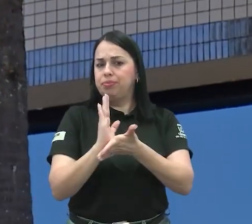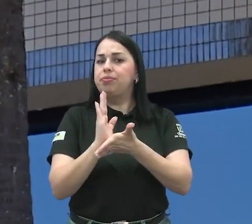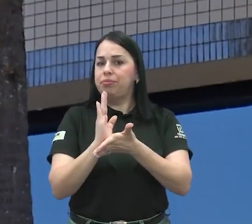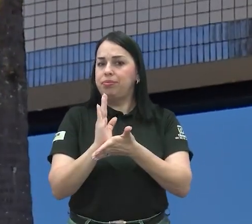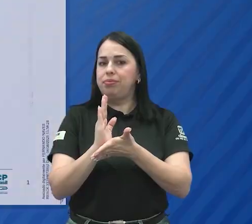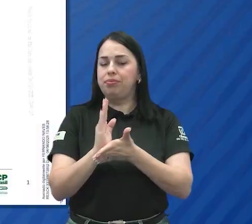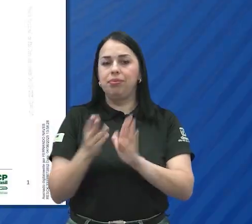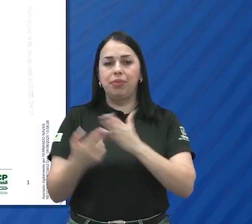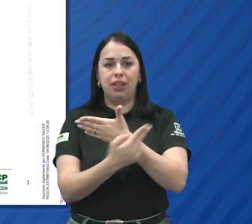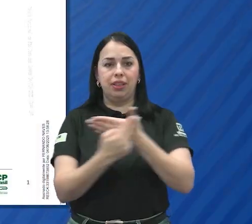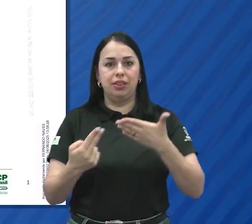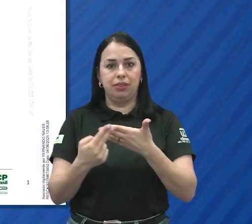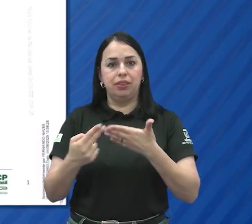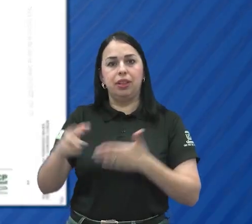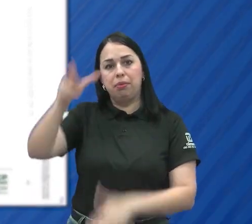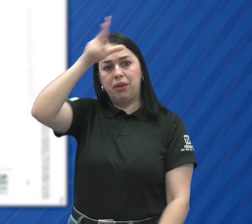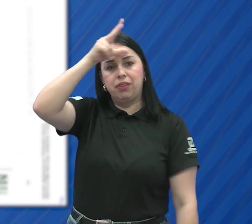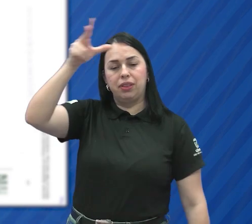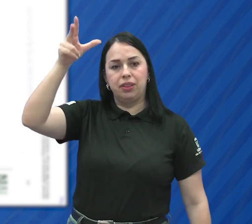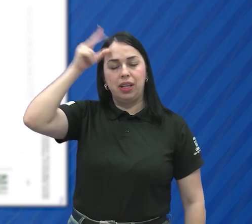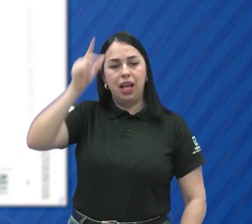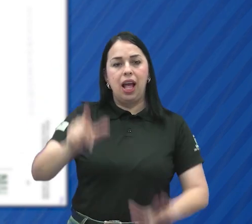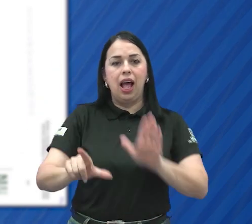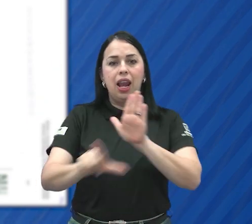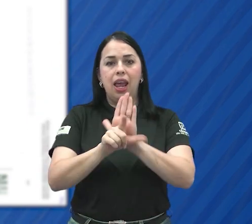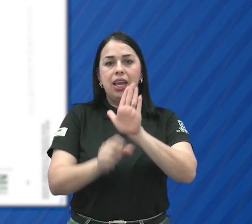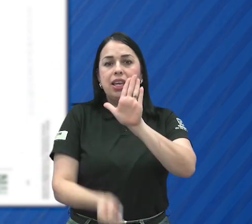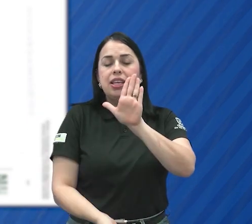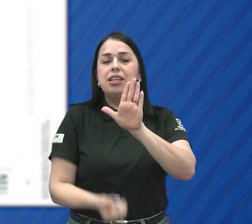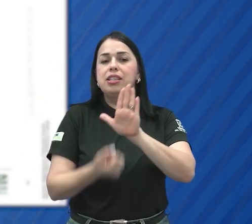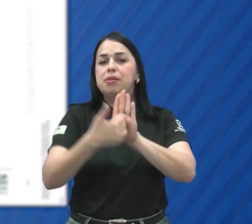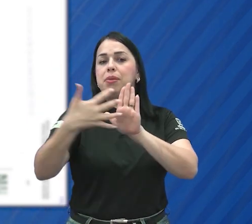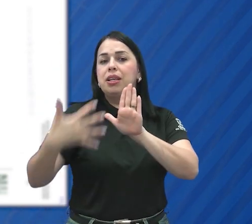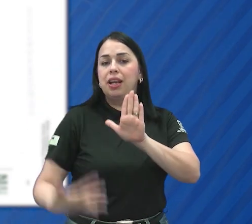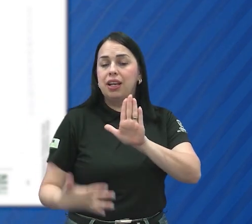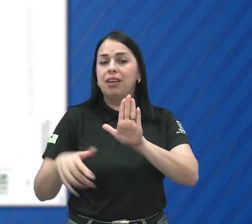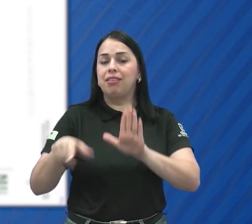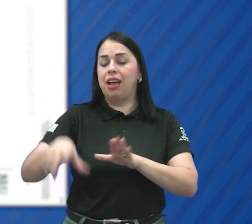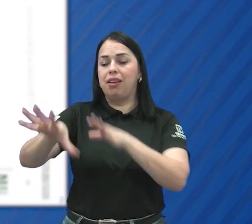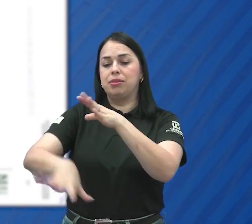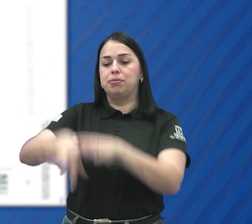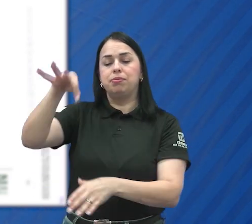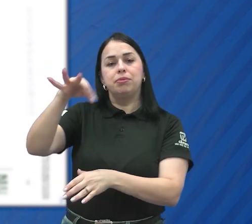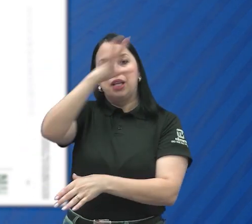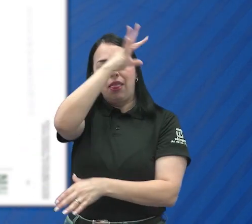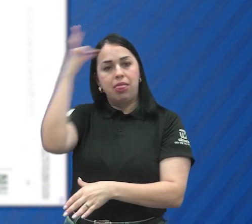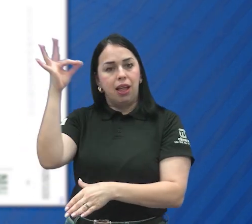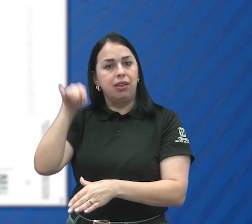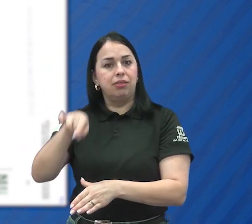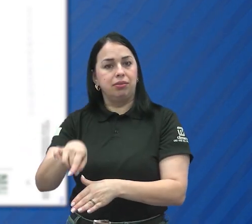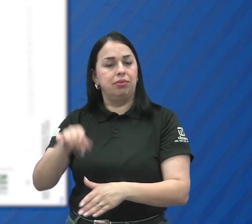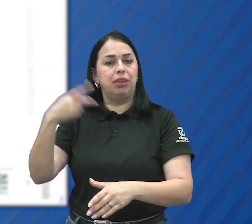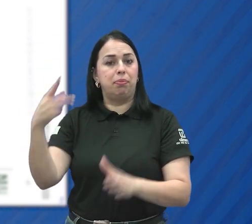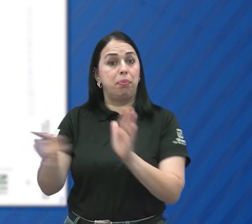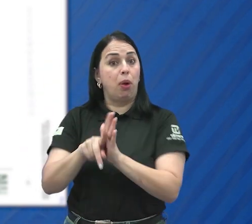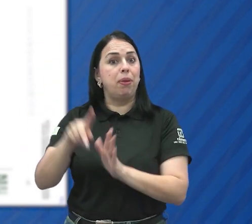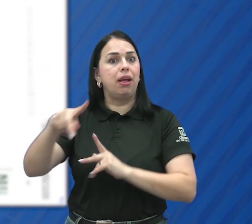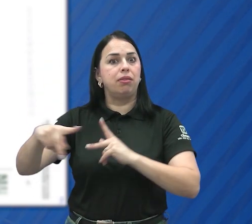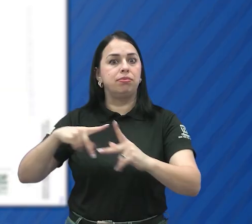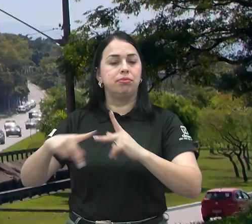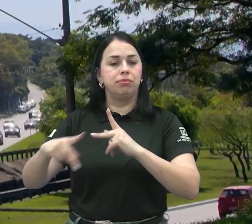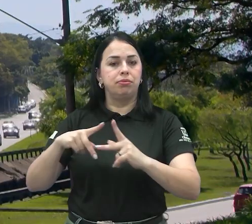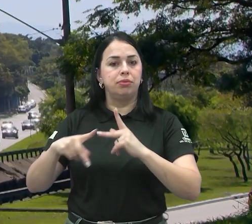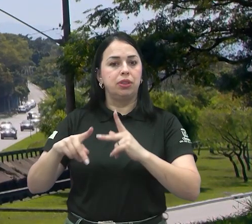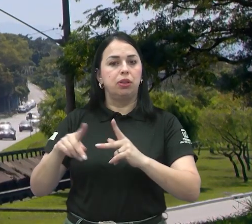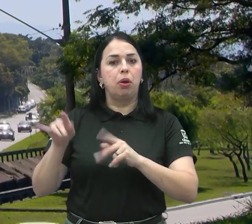vai fazer. De autoria do Executivo, a lei prevê instituir o Serviço Público de Loteria Municipal em São José dos